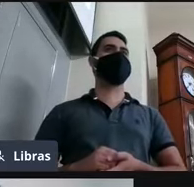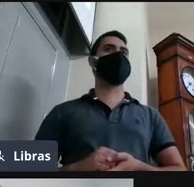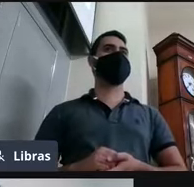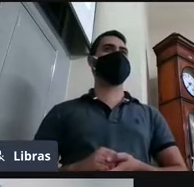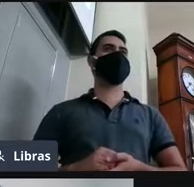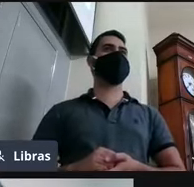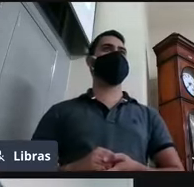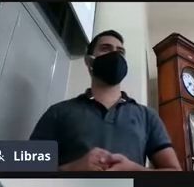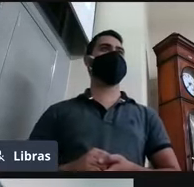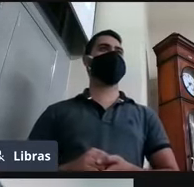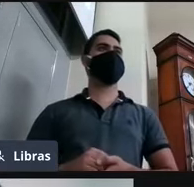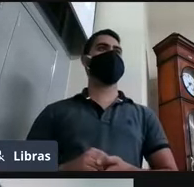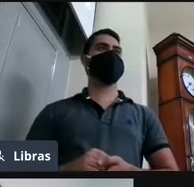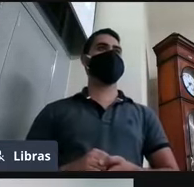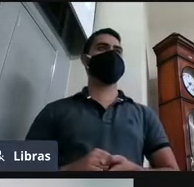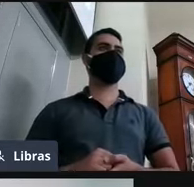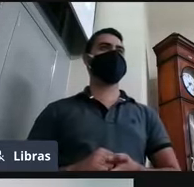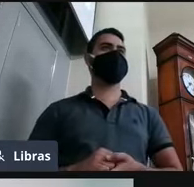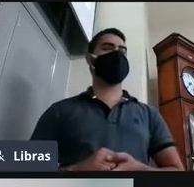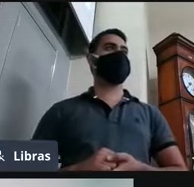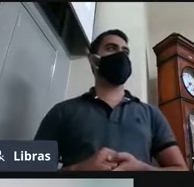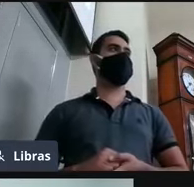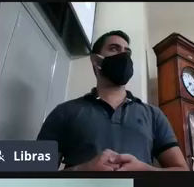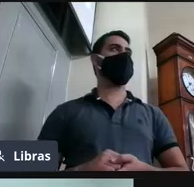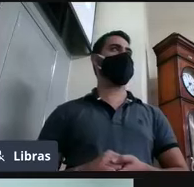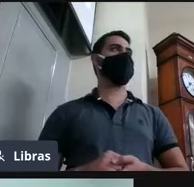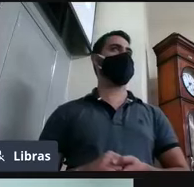Gente. Alô? Vai.